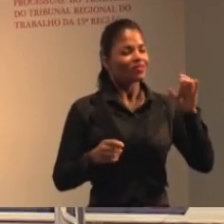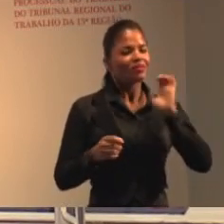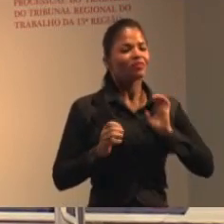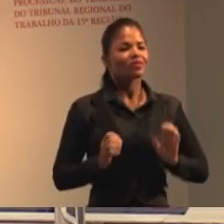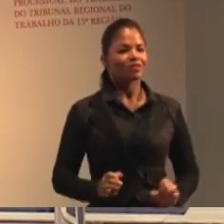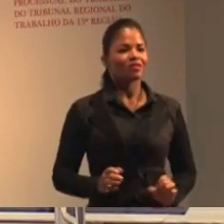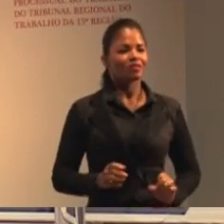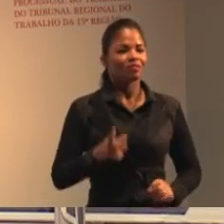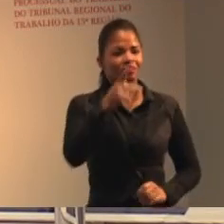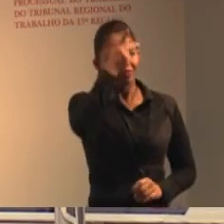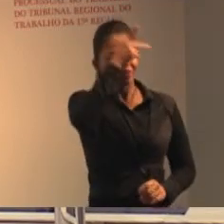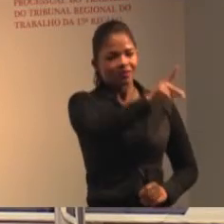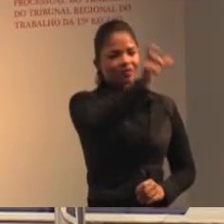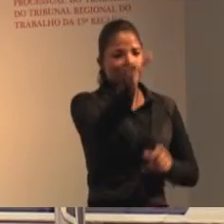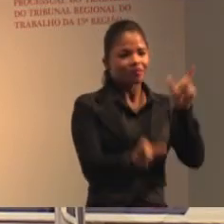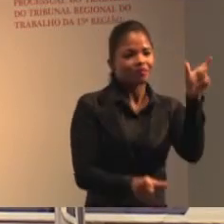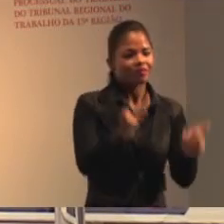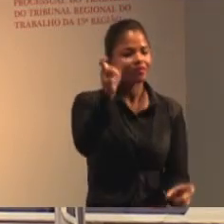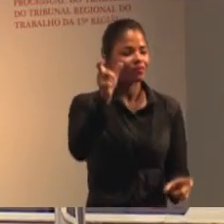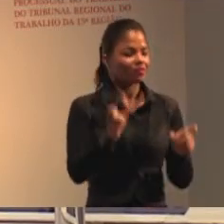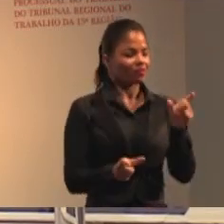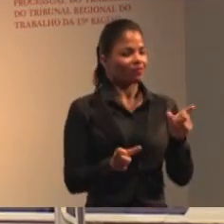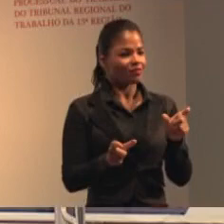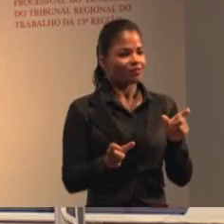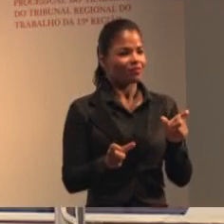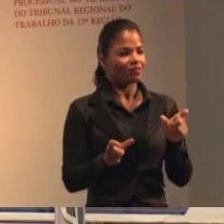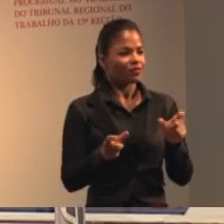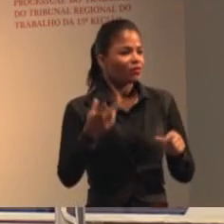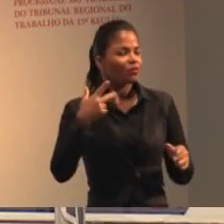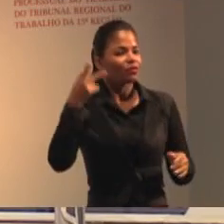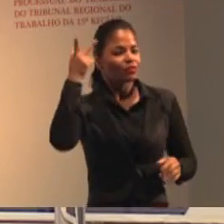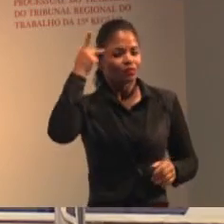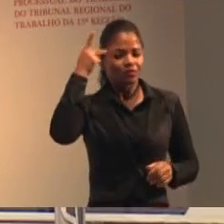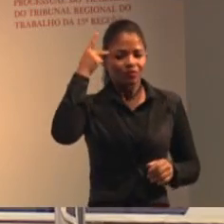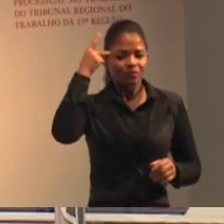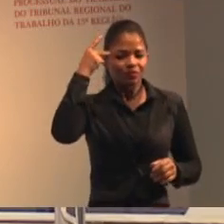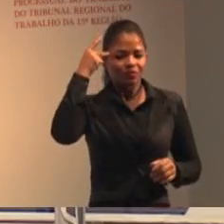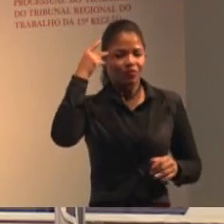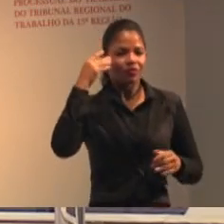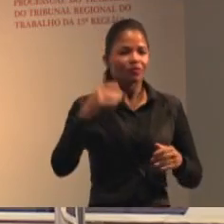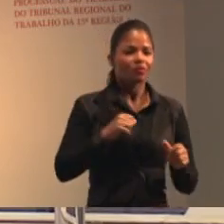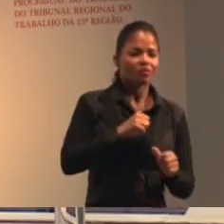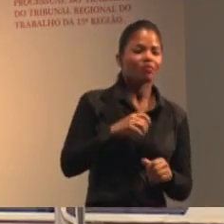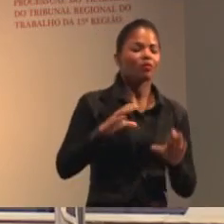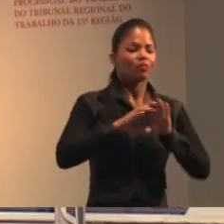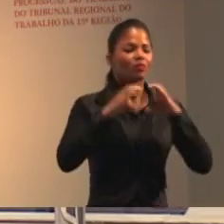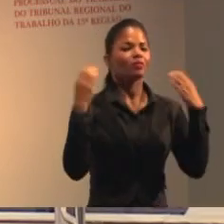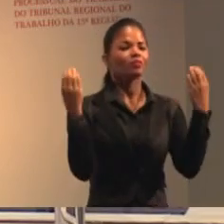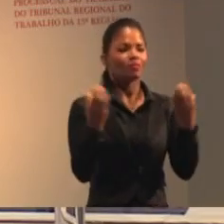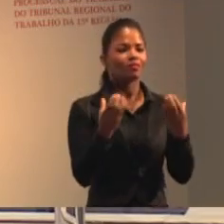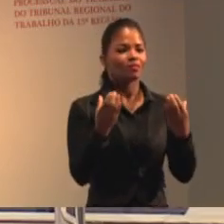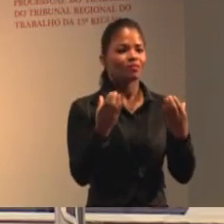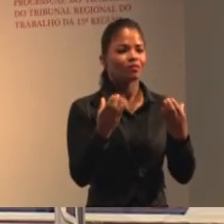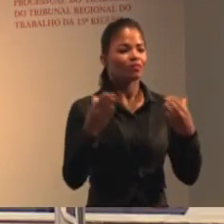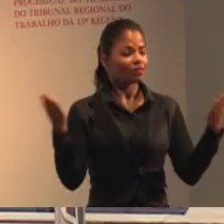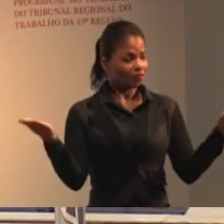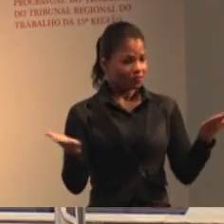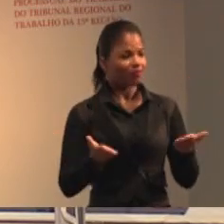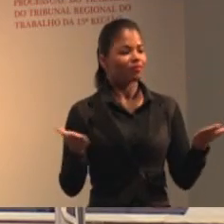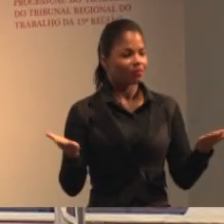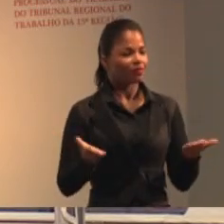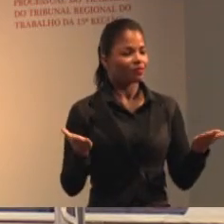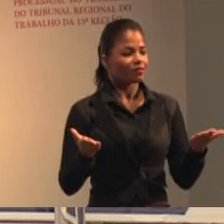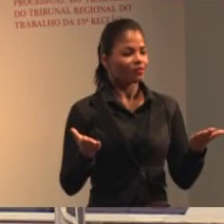crescimento das pessoas, perpetuam-se naturalmente, e assim é este congresso. Neste